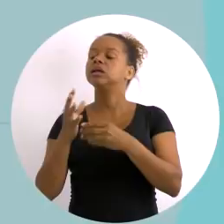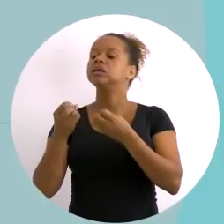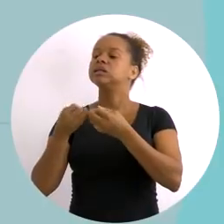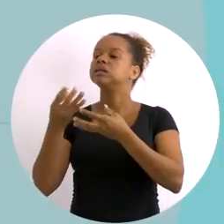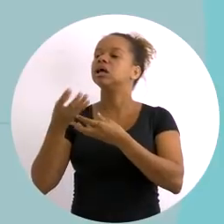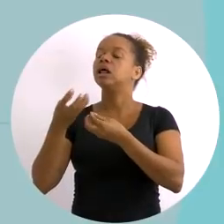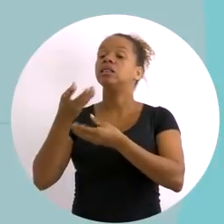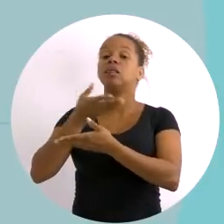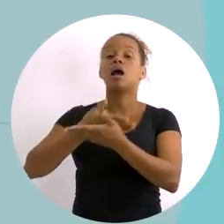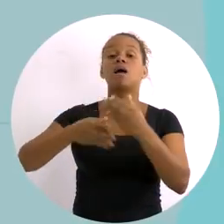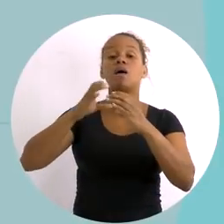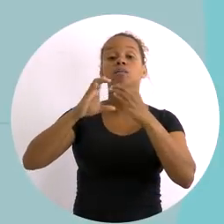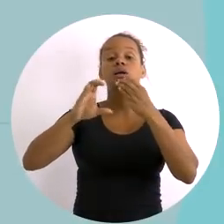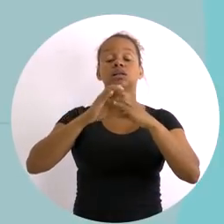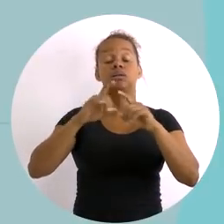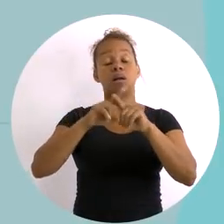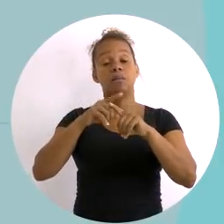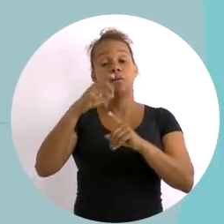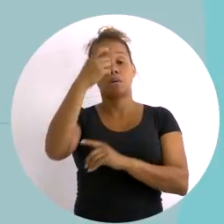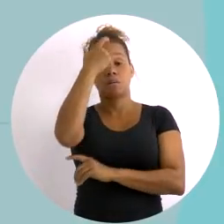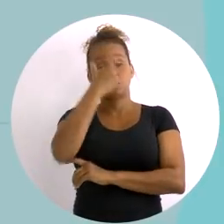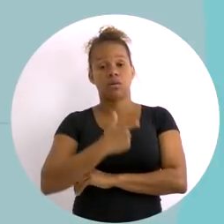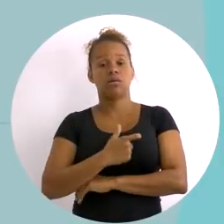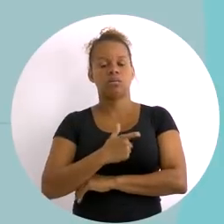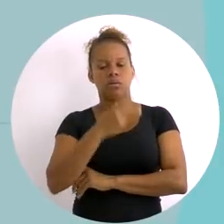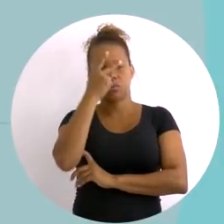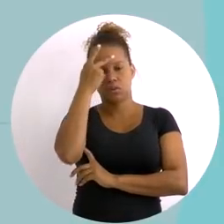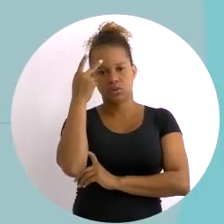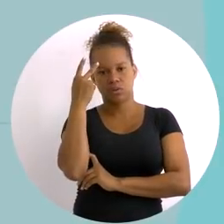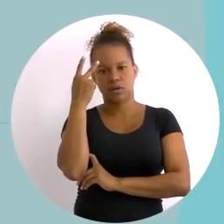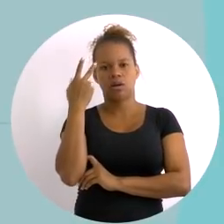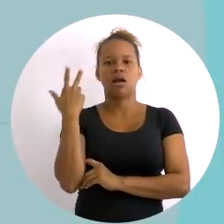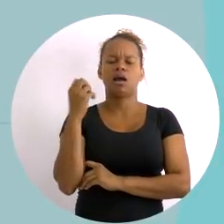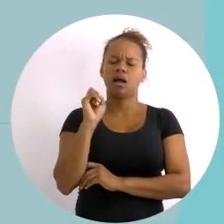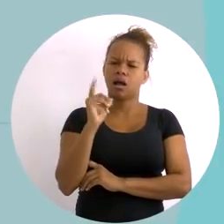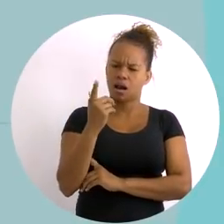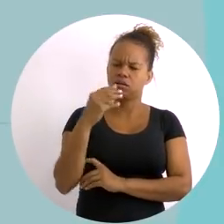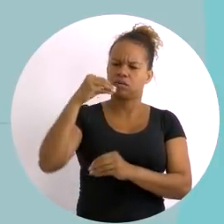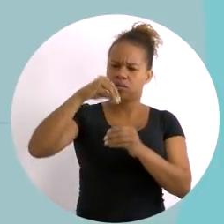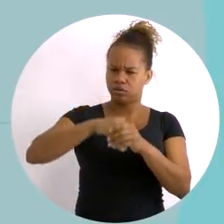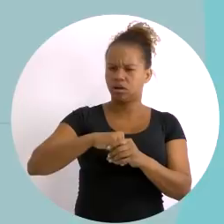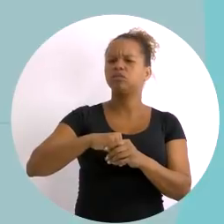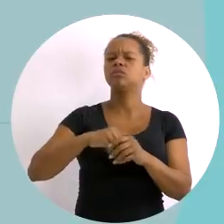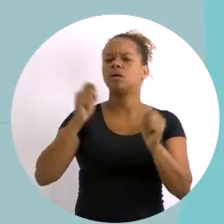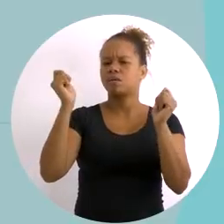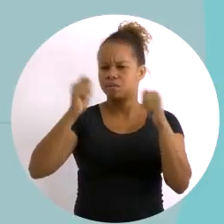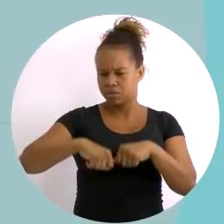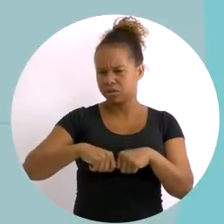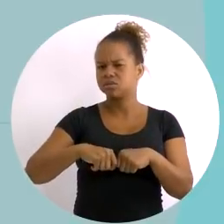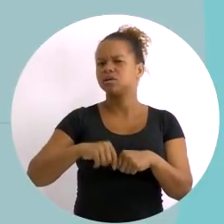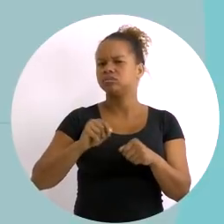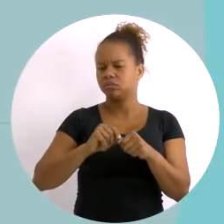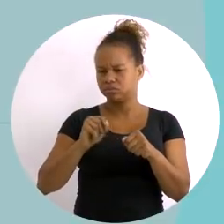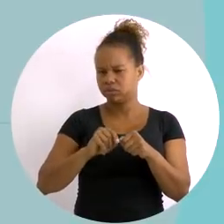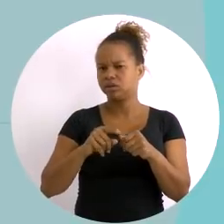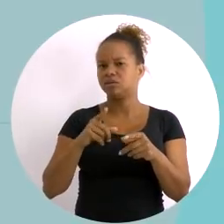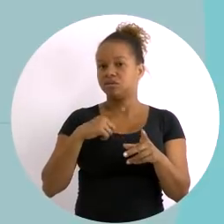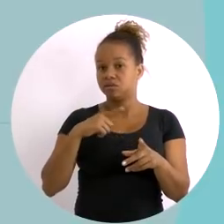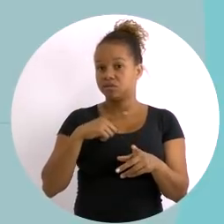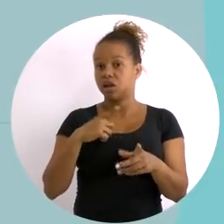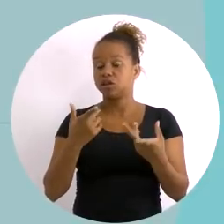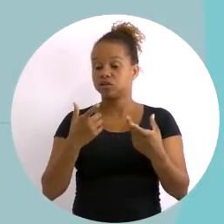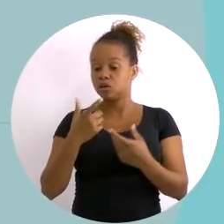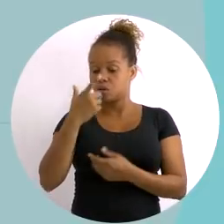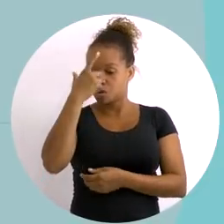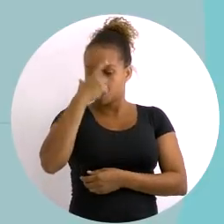no comportamento das pessoas. Claro que tudo que nós estamos falando dentro dessa competência faz referência ao seu